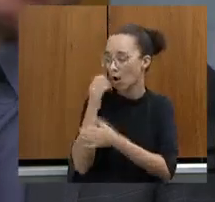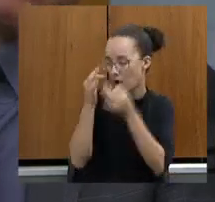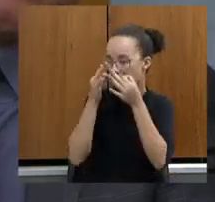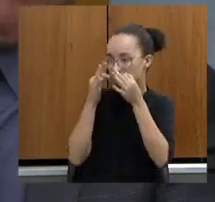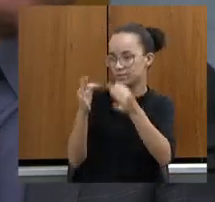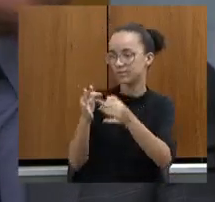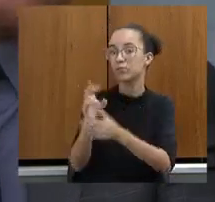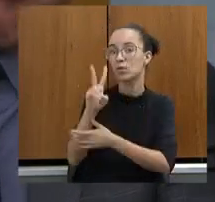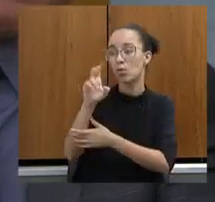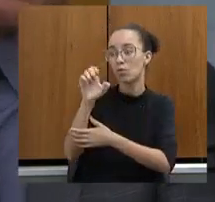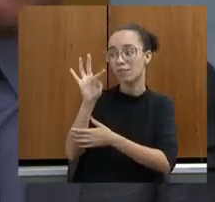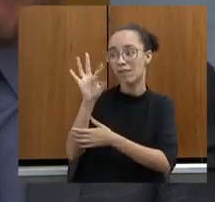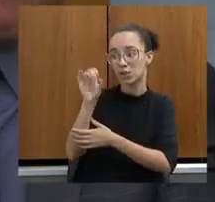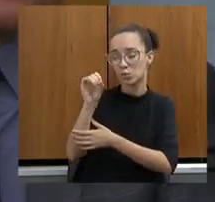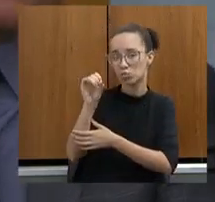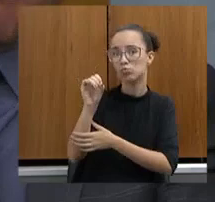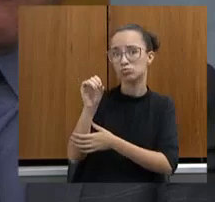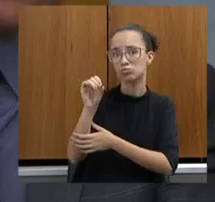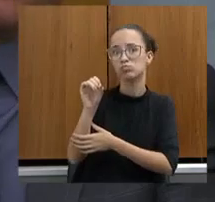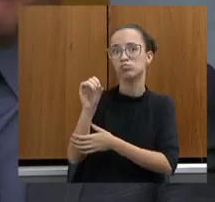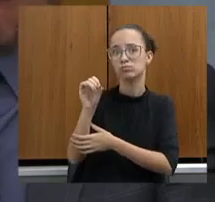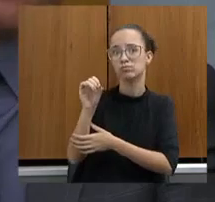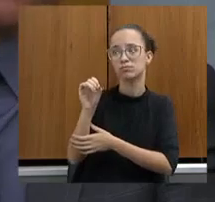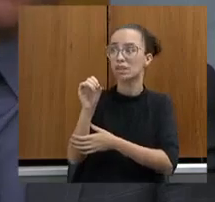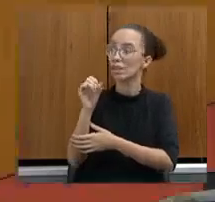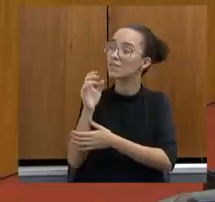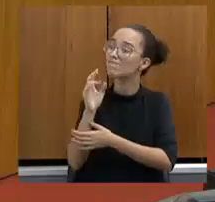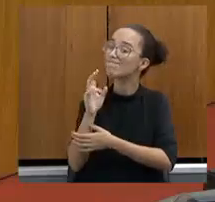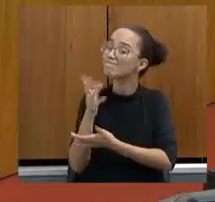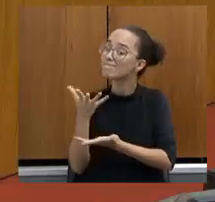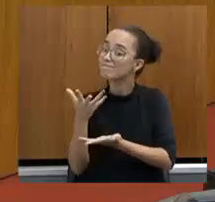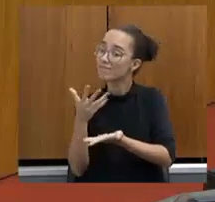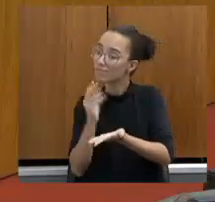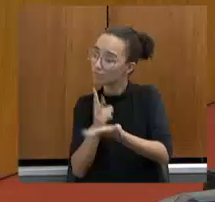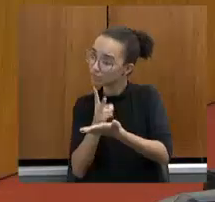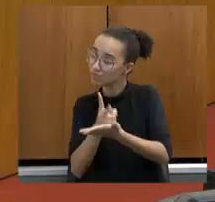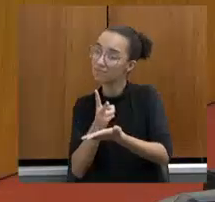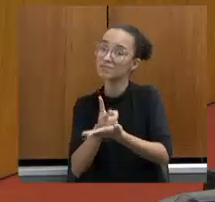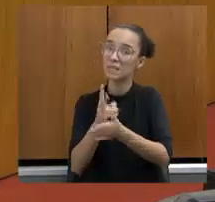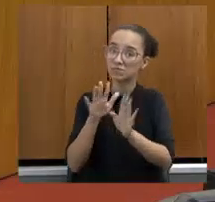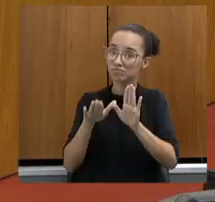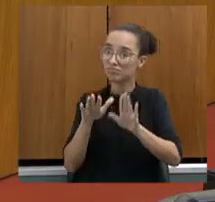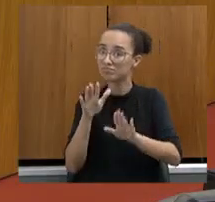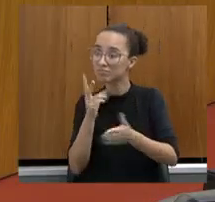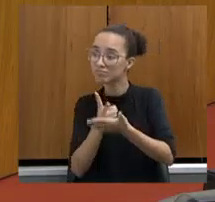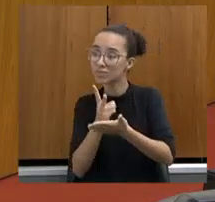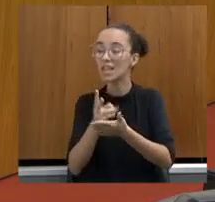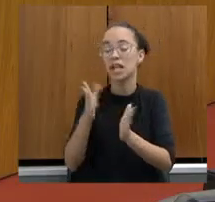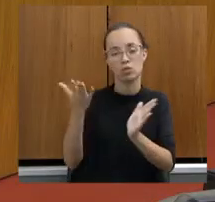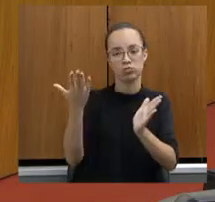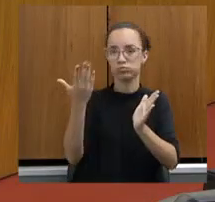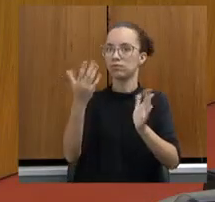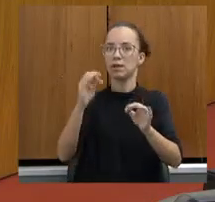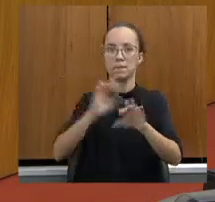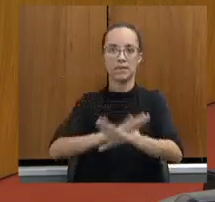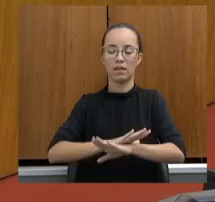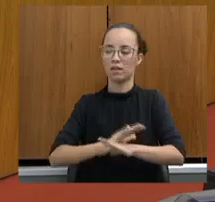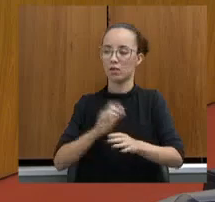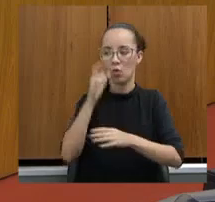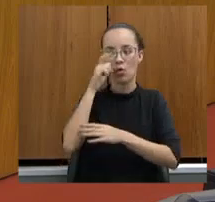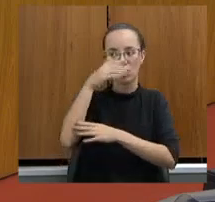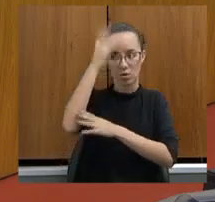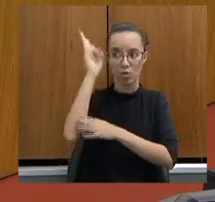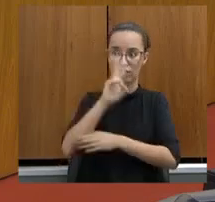o veto tem tudo para ser mantido derrubado melhor dizendo o governador vai perder